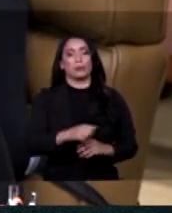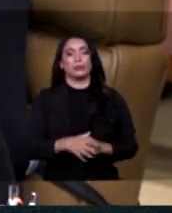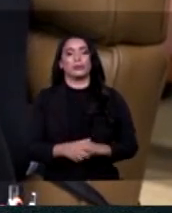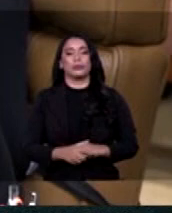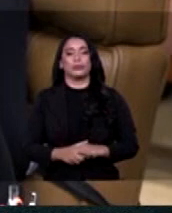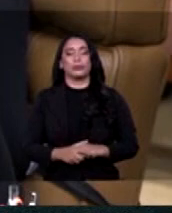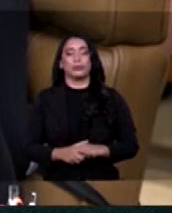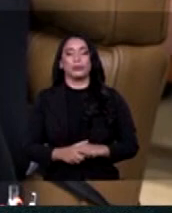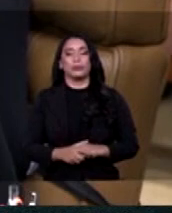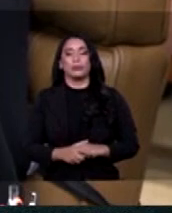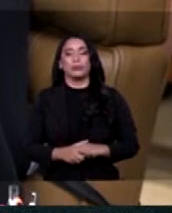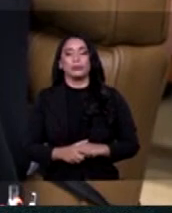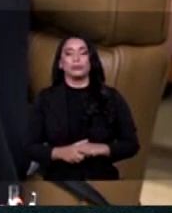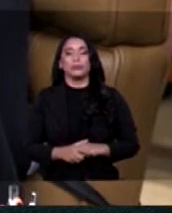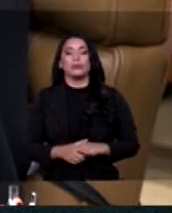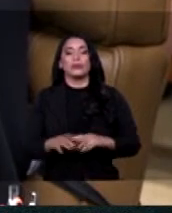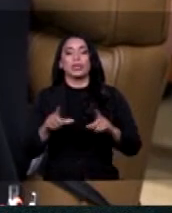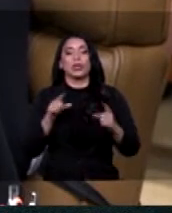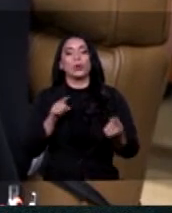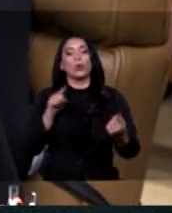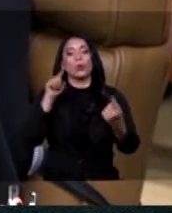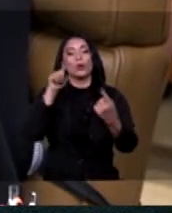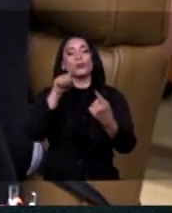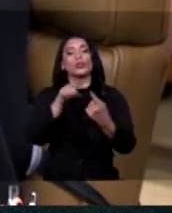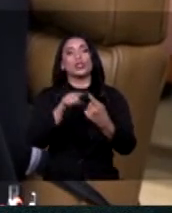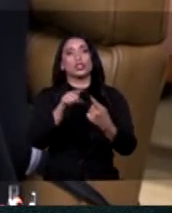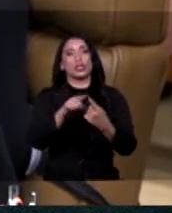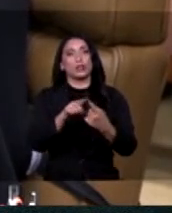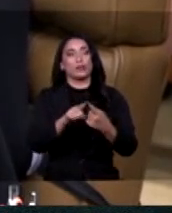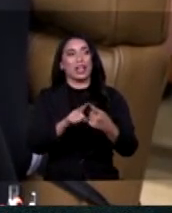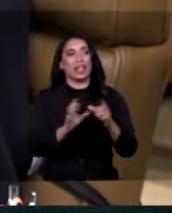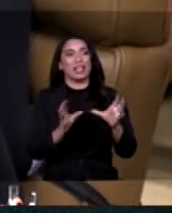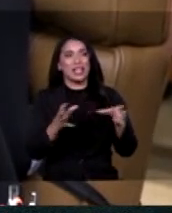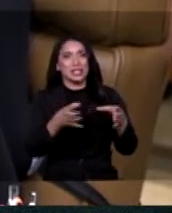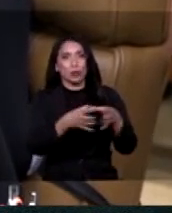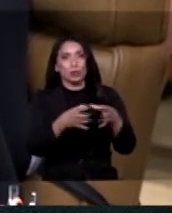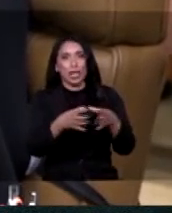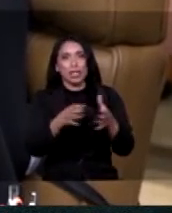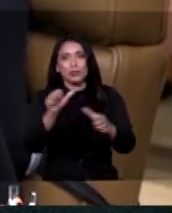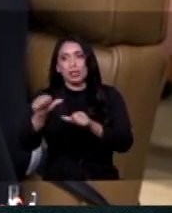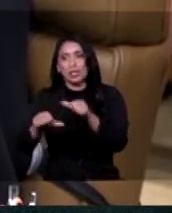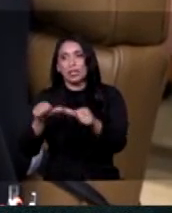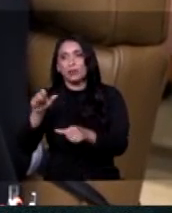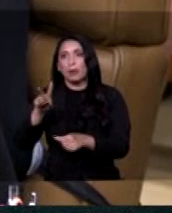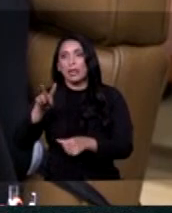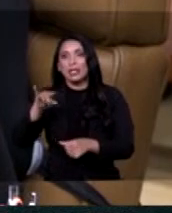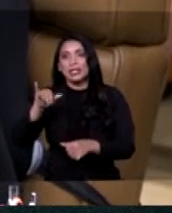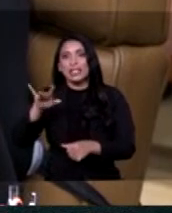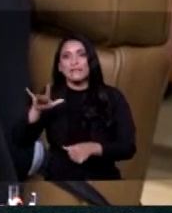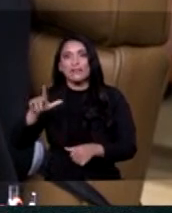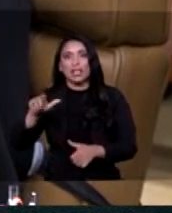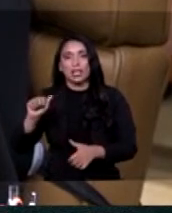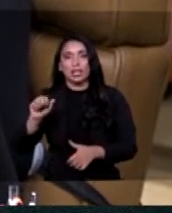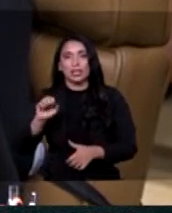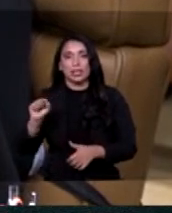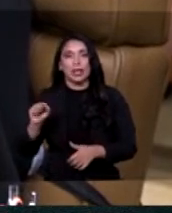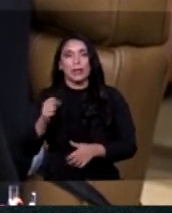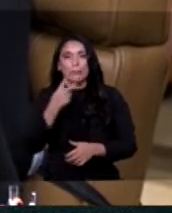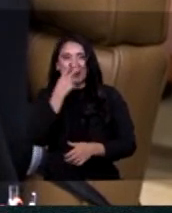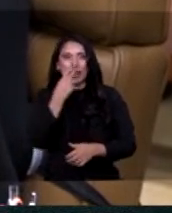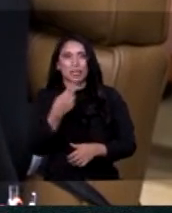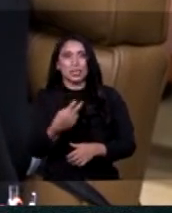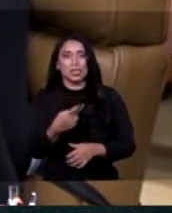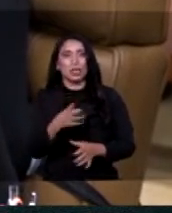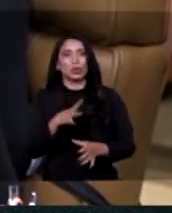que podem levar a esse reconhecimento. Coloca de uma forma impositiva e explícita o conjunto de